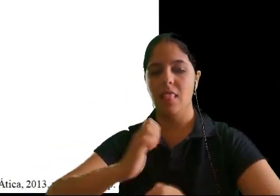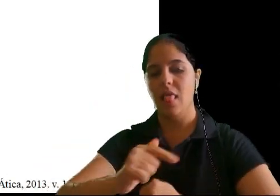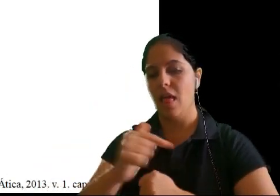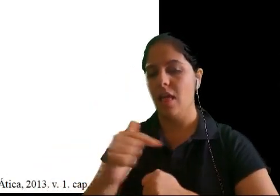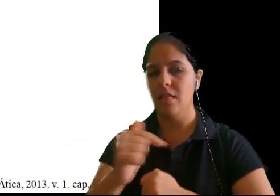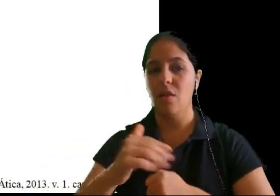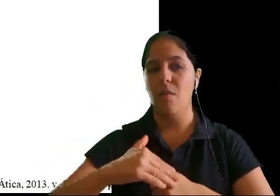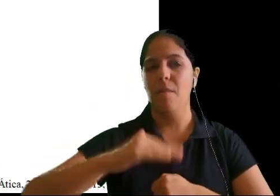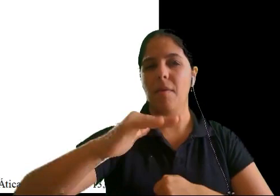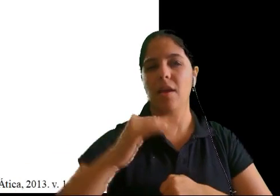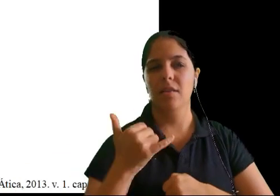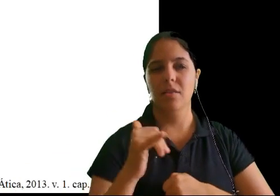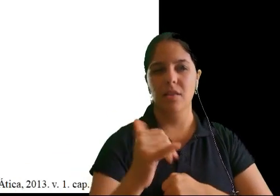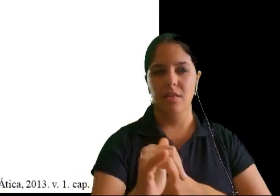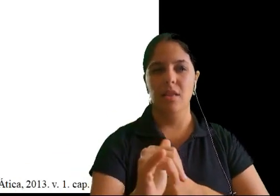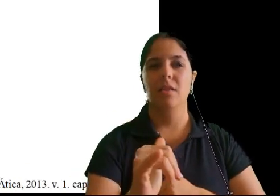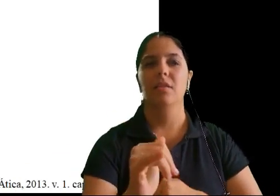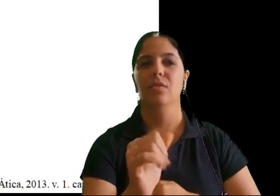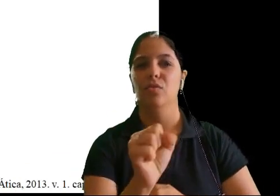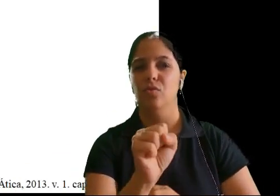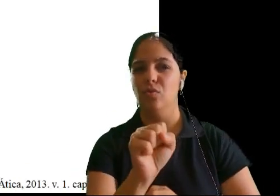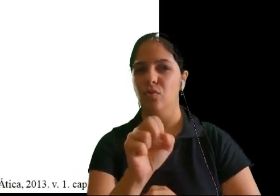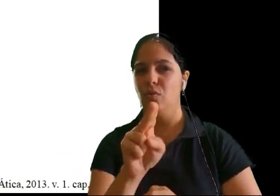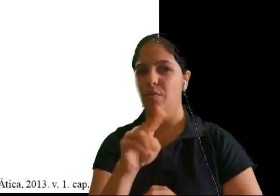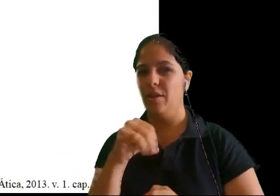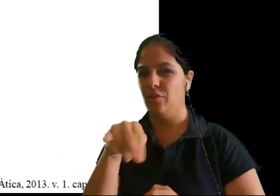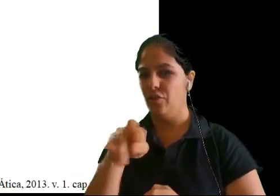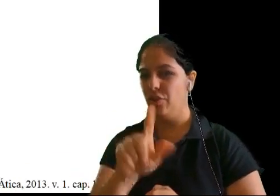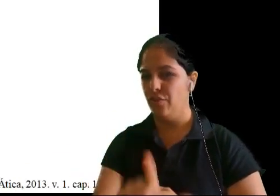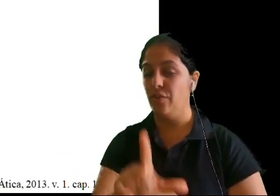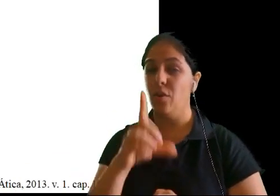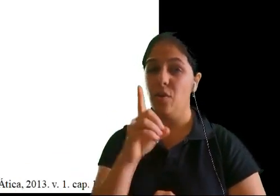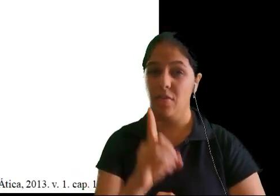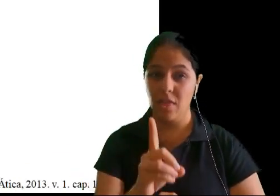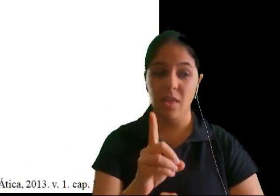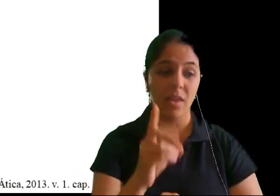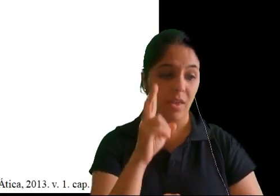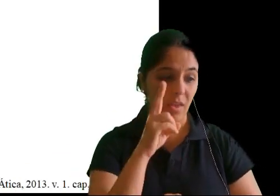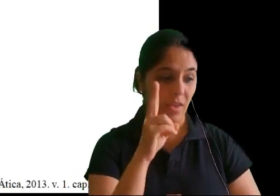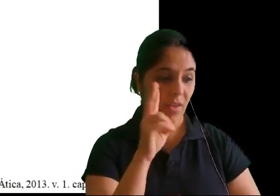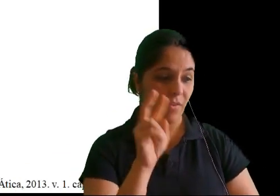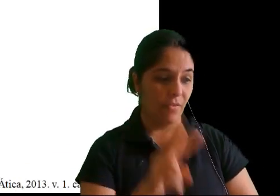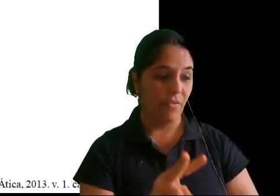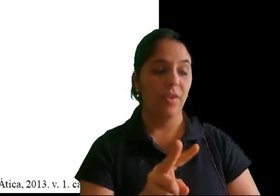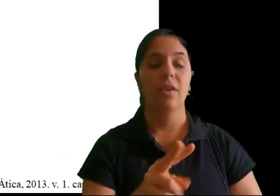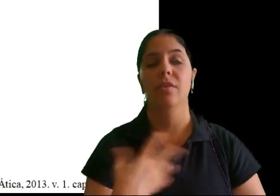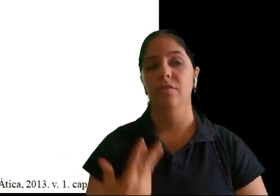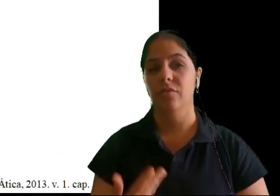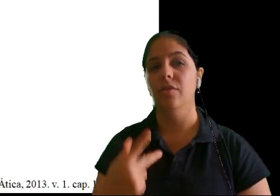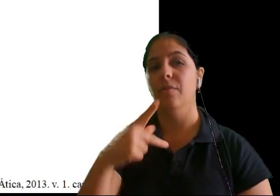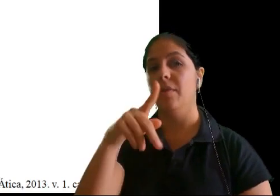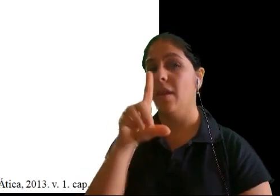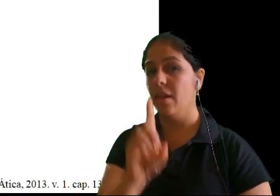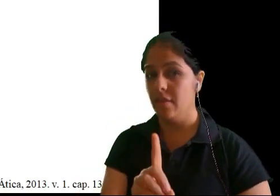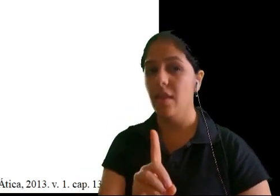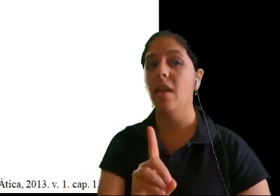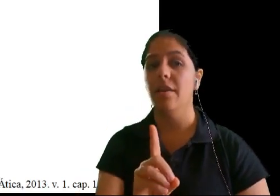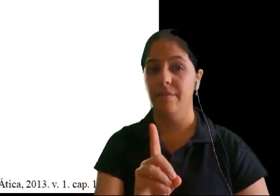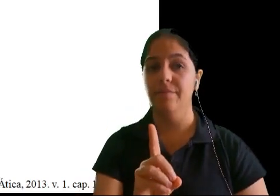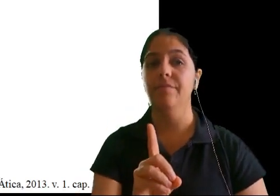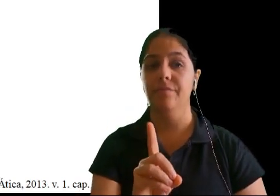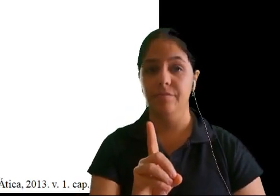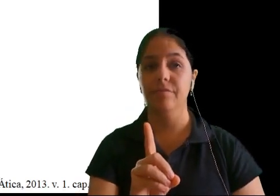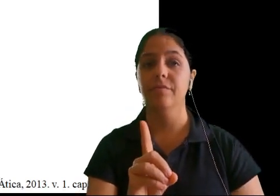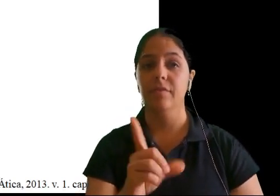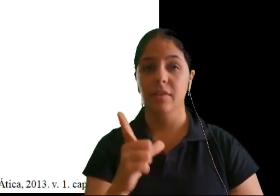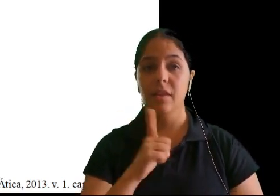elétron mais energético em um subnível D, como nós podemos observar aqui para a distribuição eletrônica do